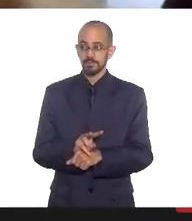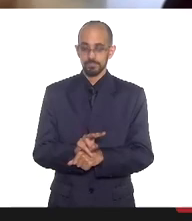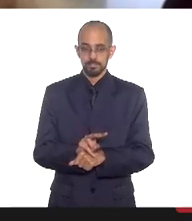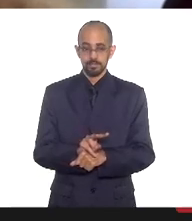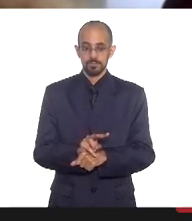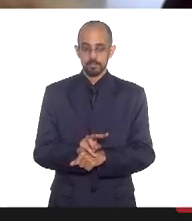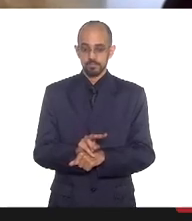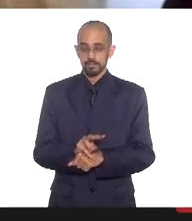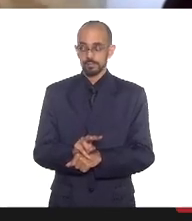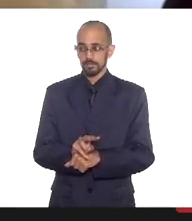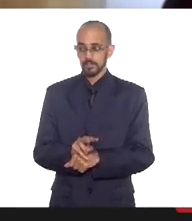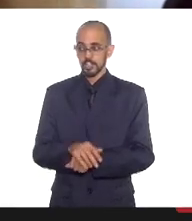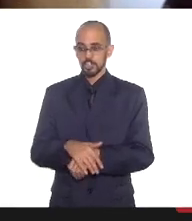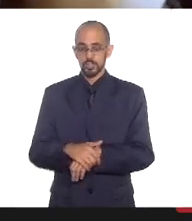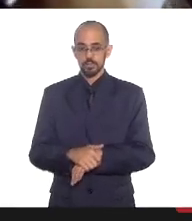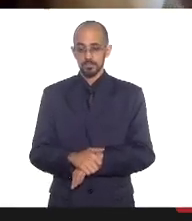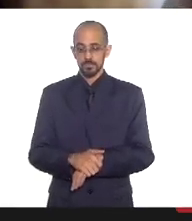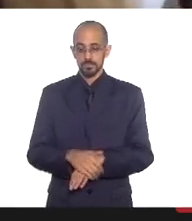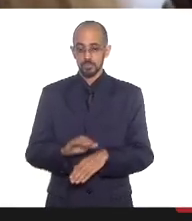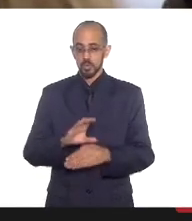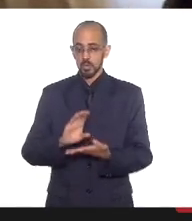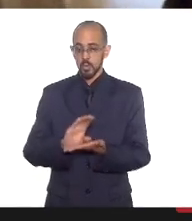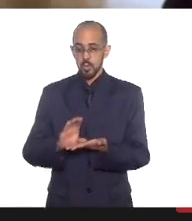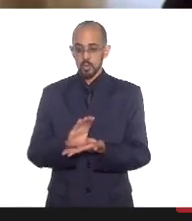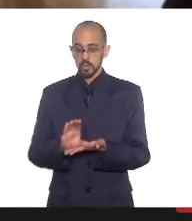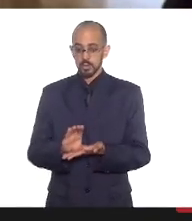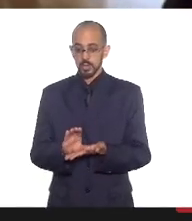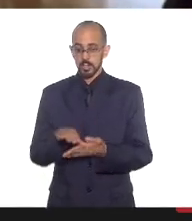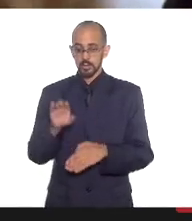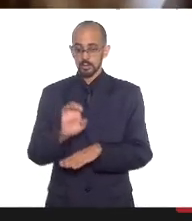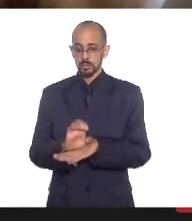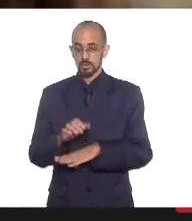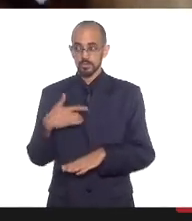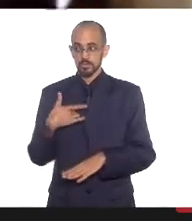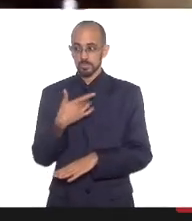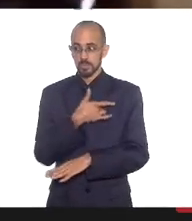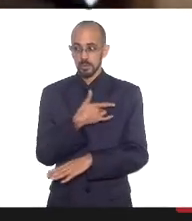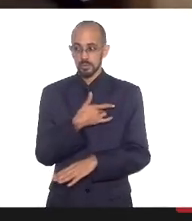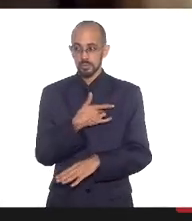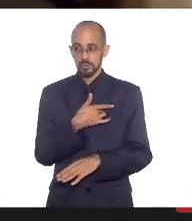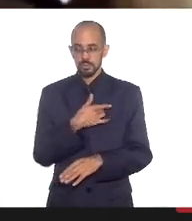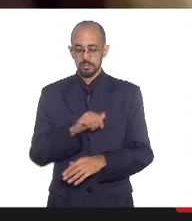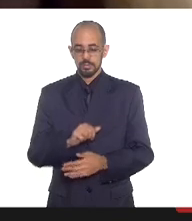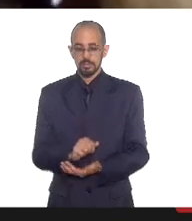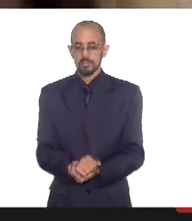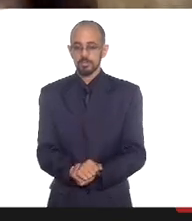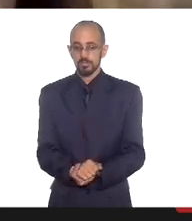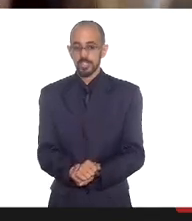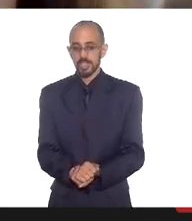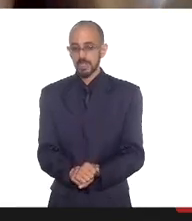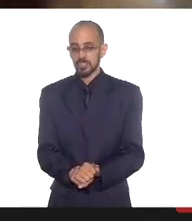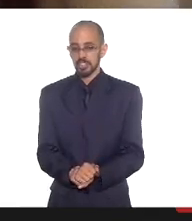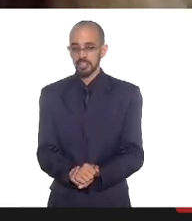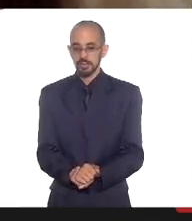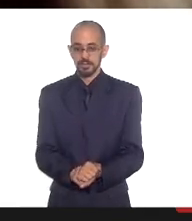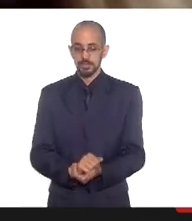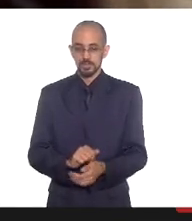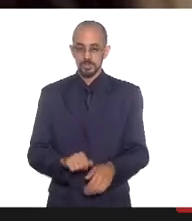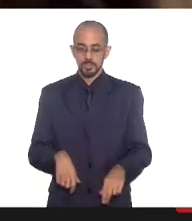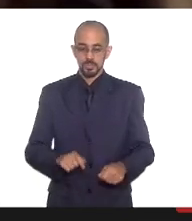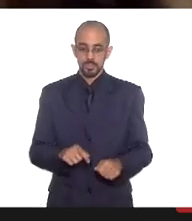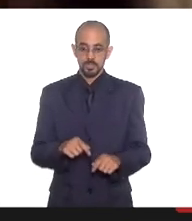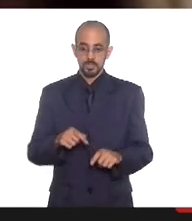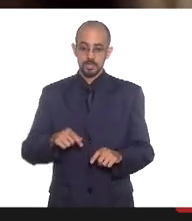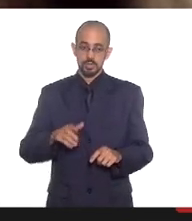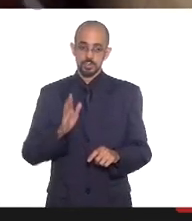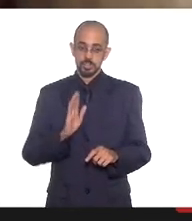isso só Conselho Estadual de Saúde já se viu é contemplado na